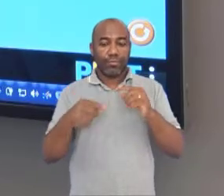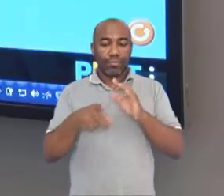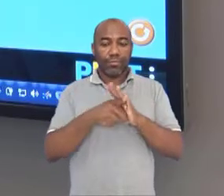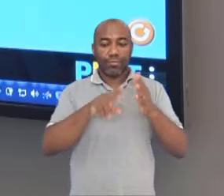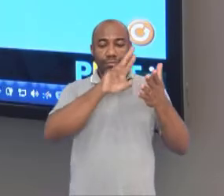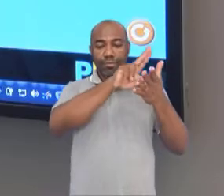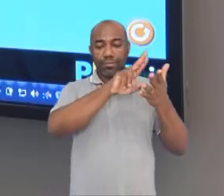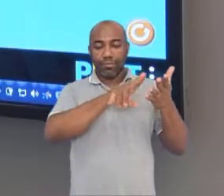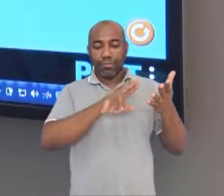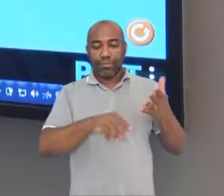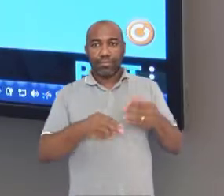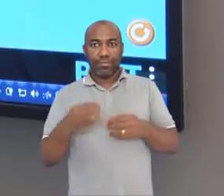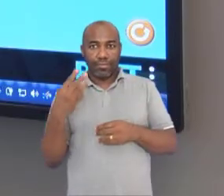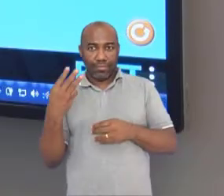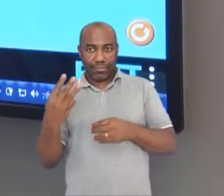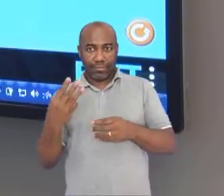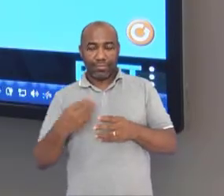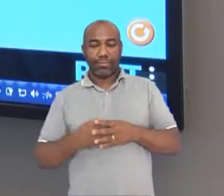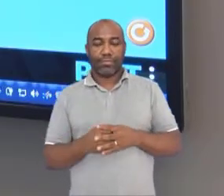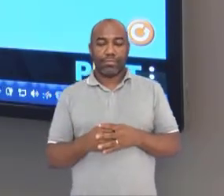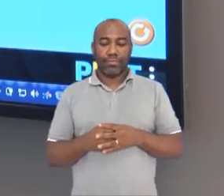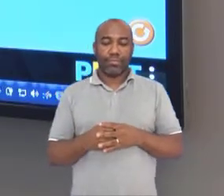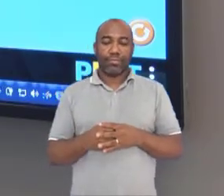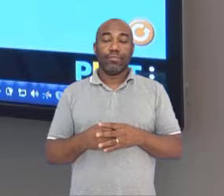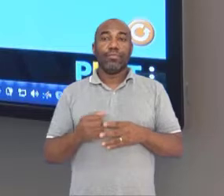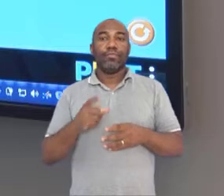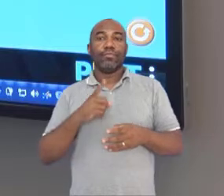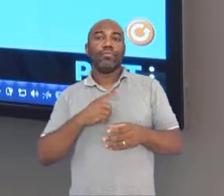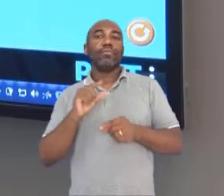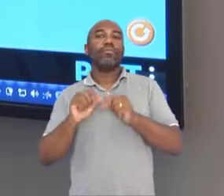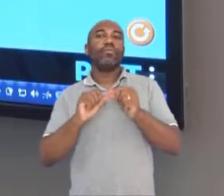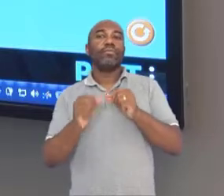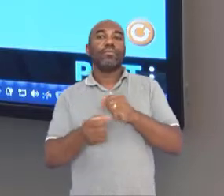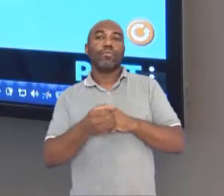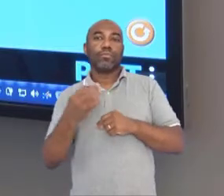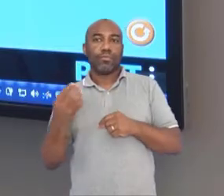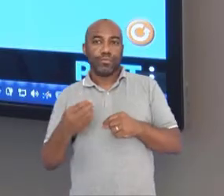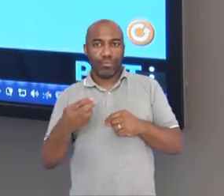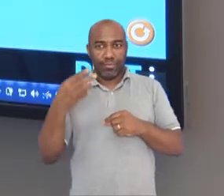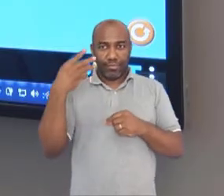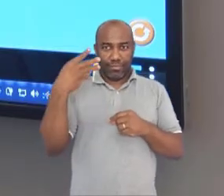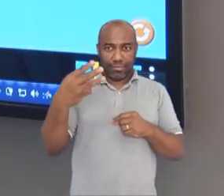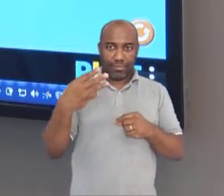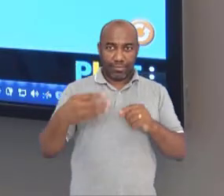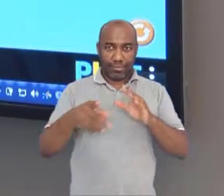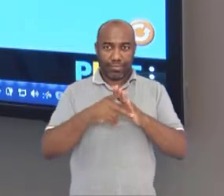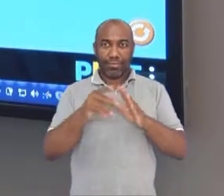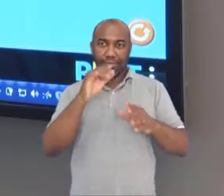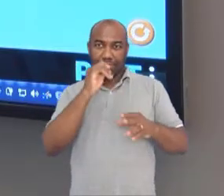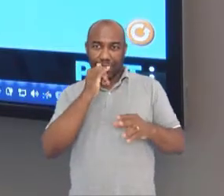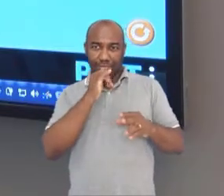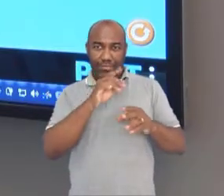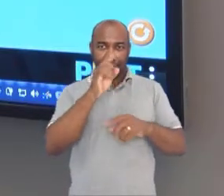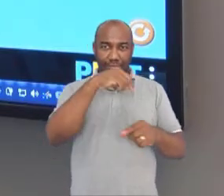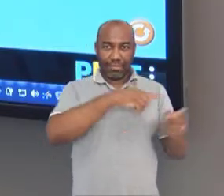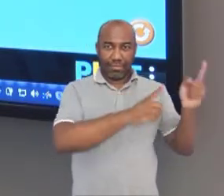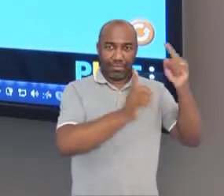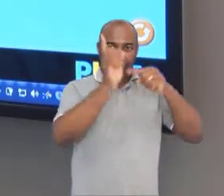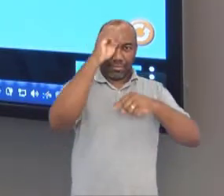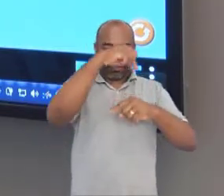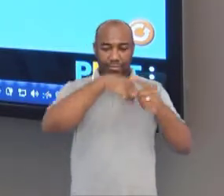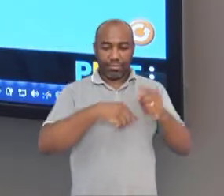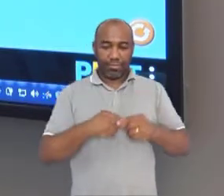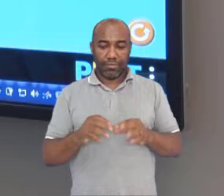corrente elétrica 3. Eu tenho 3 intensidades de corrente elétrica. Aqui é